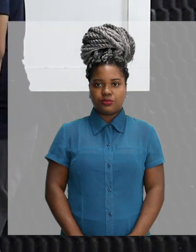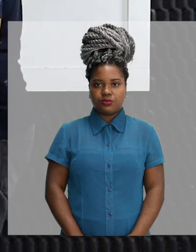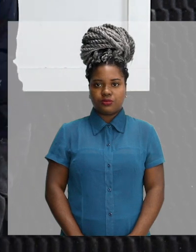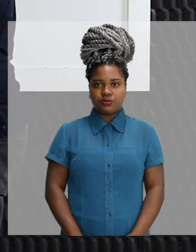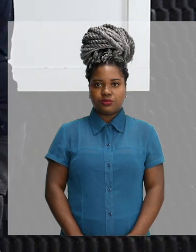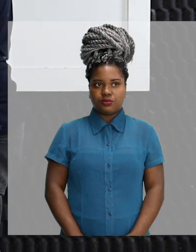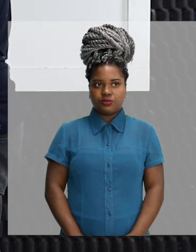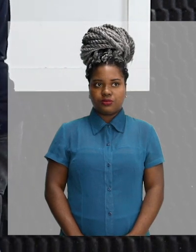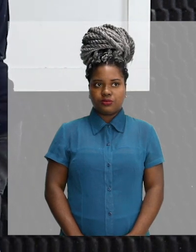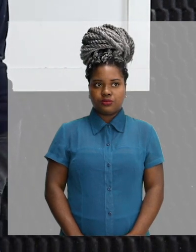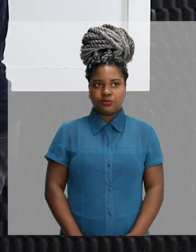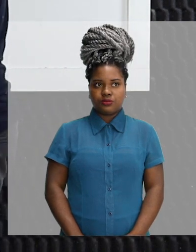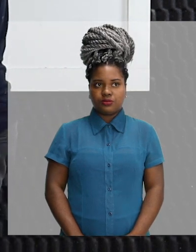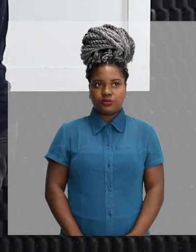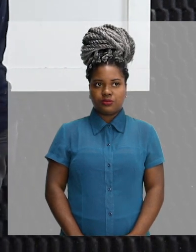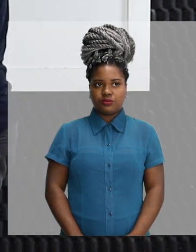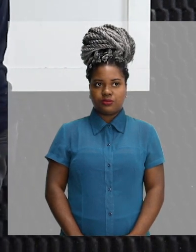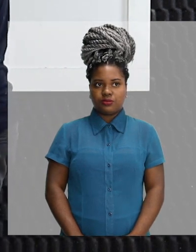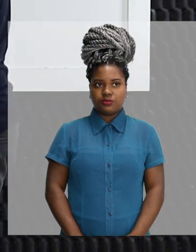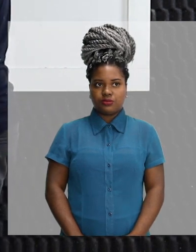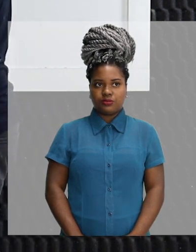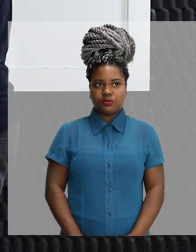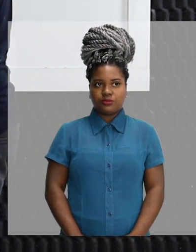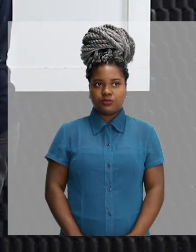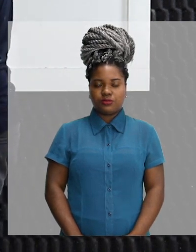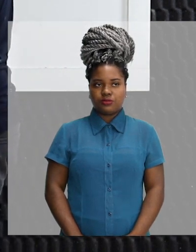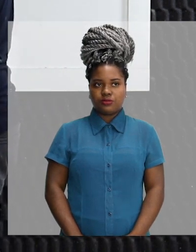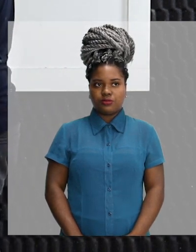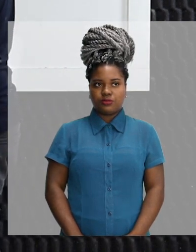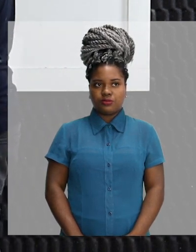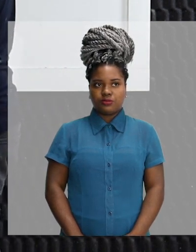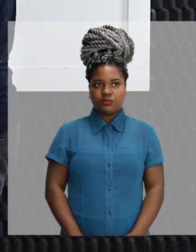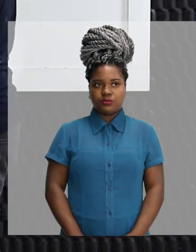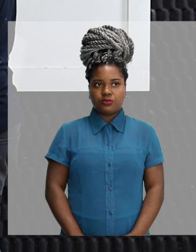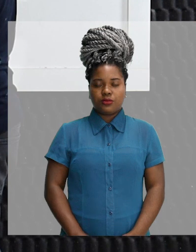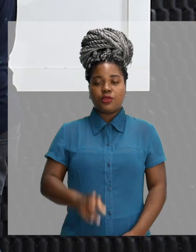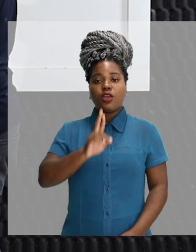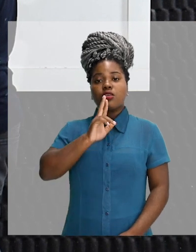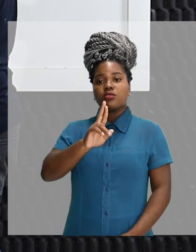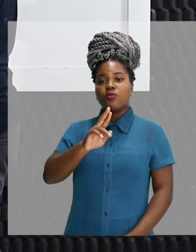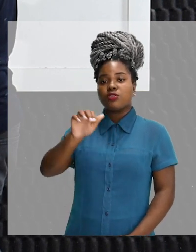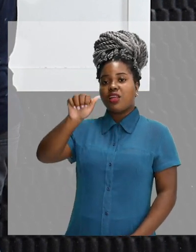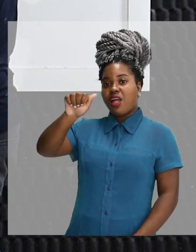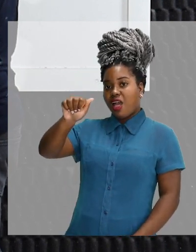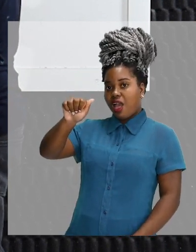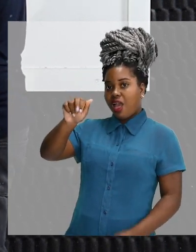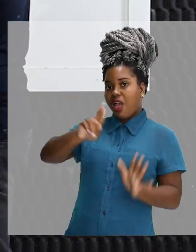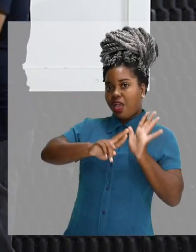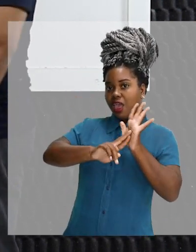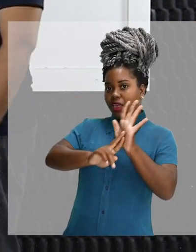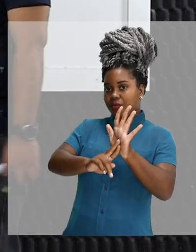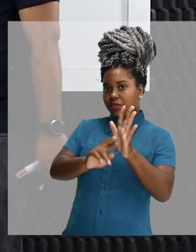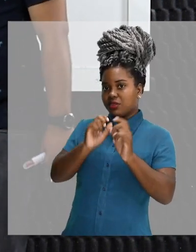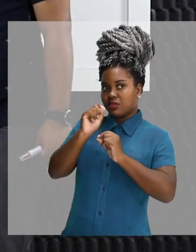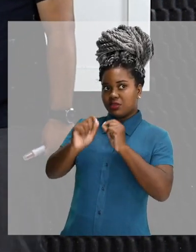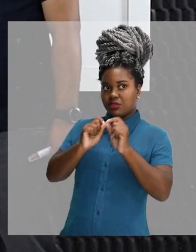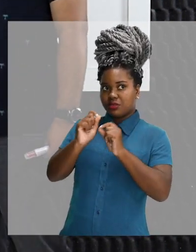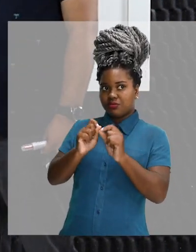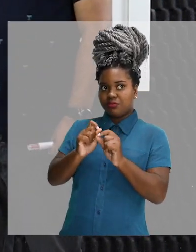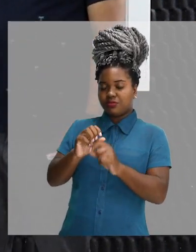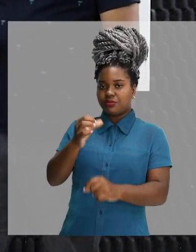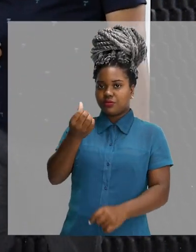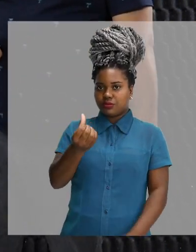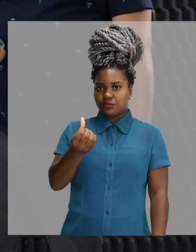multiplicando. Então a aceleração vai ser igual a 6 metros por segundo ao